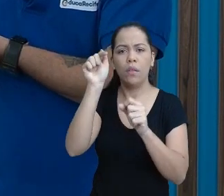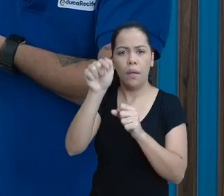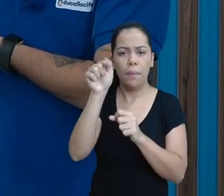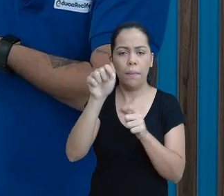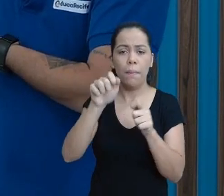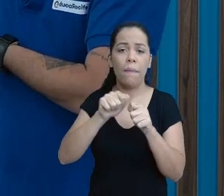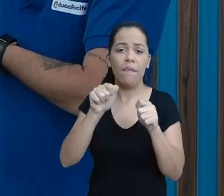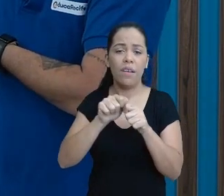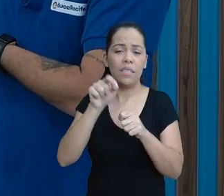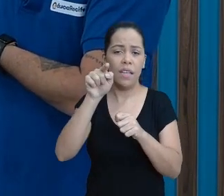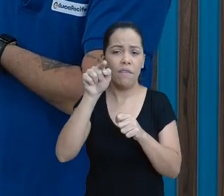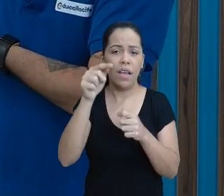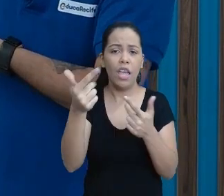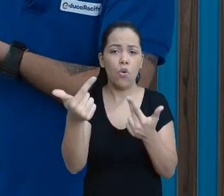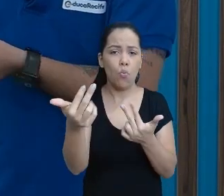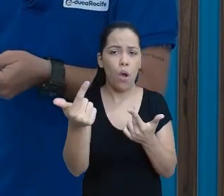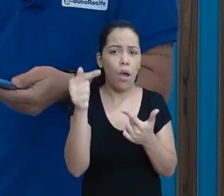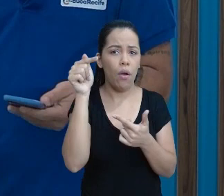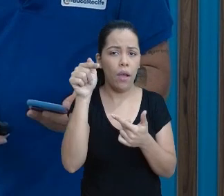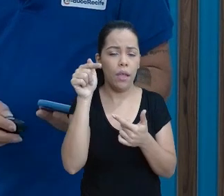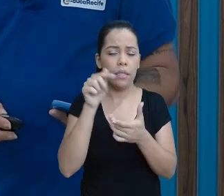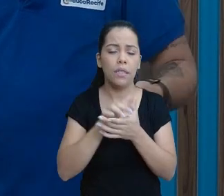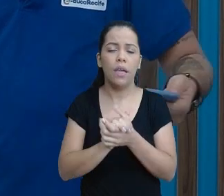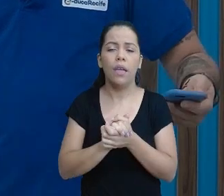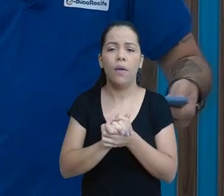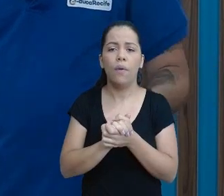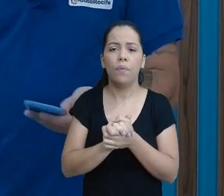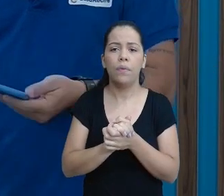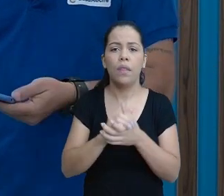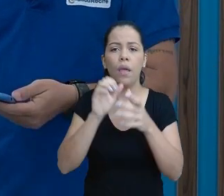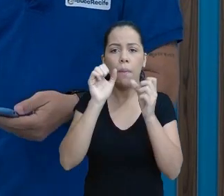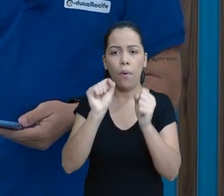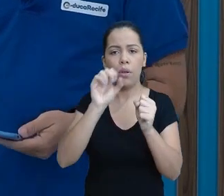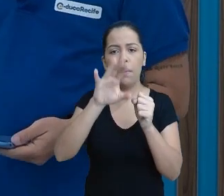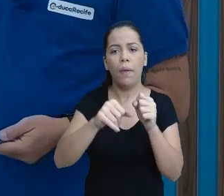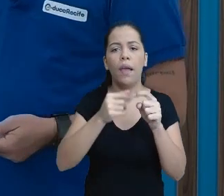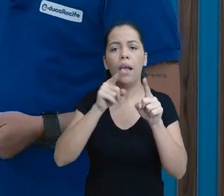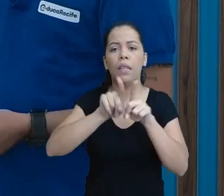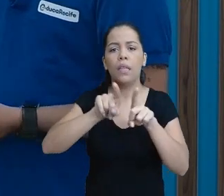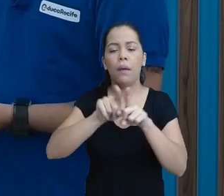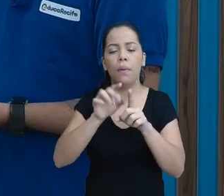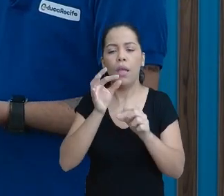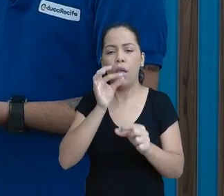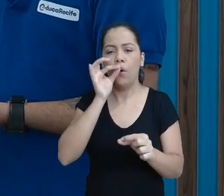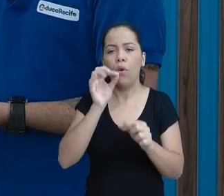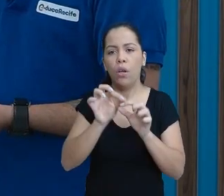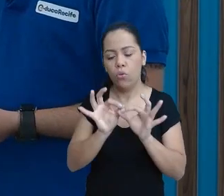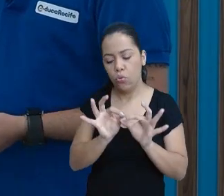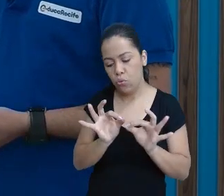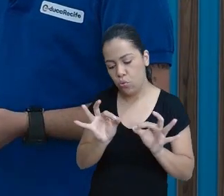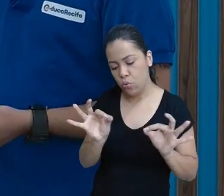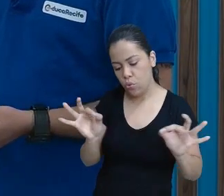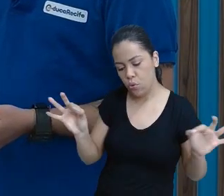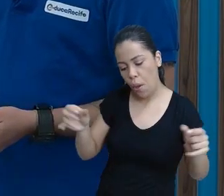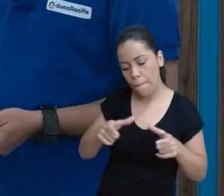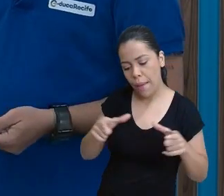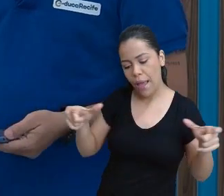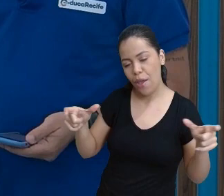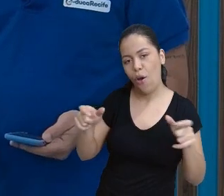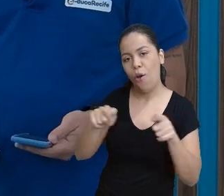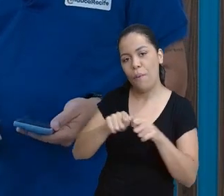forma. Pega um outro canudo também para ser aquele lado maior ali, que é a hipotenusa, porque algumas vezes a gente vai